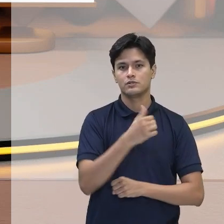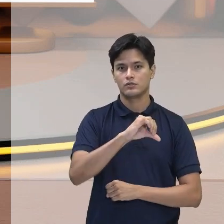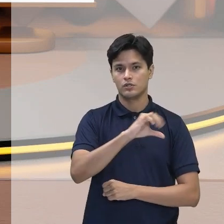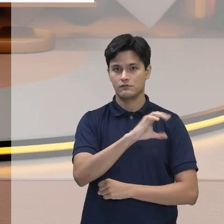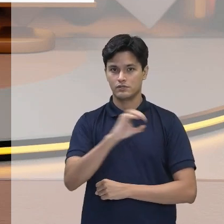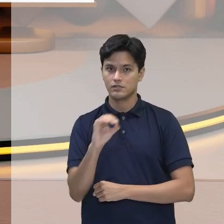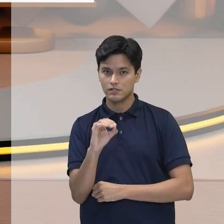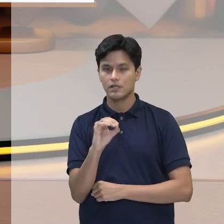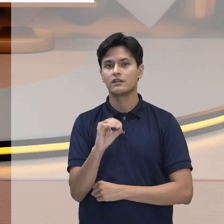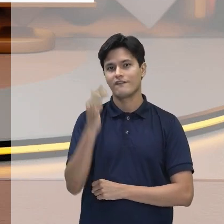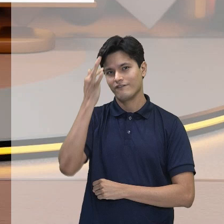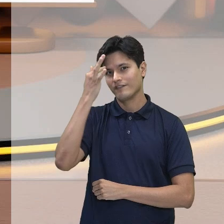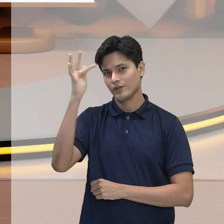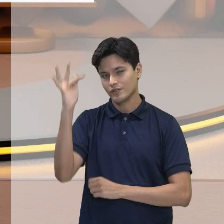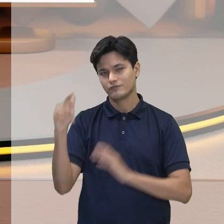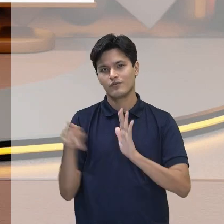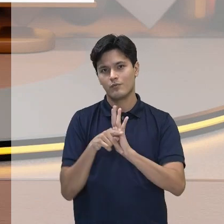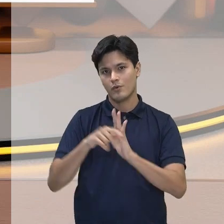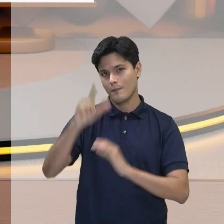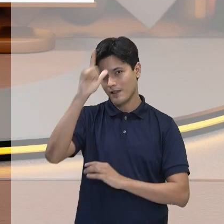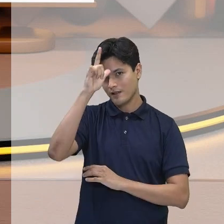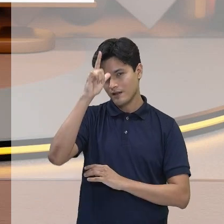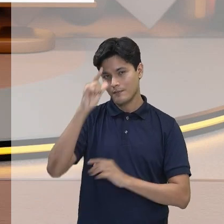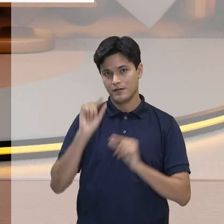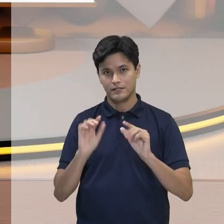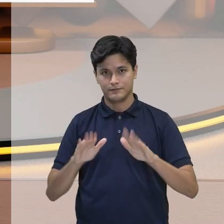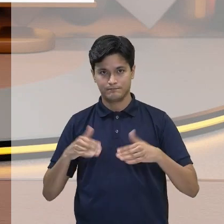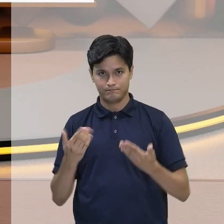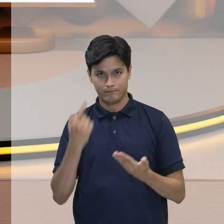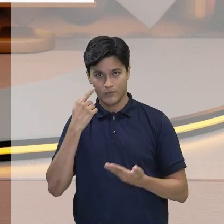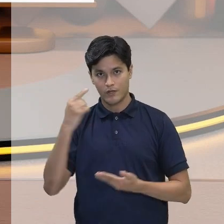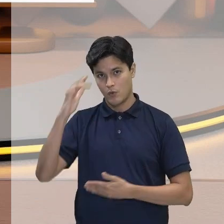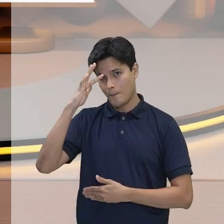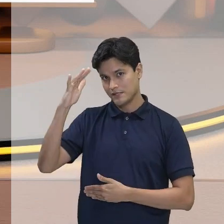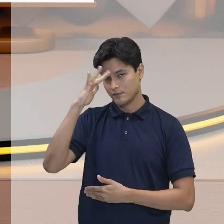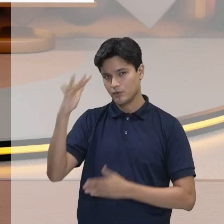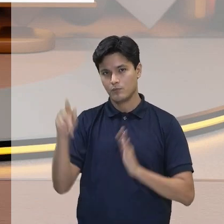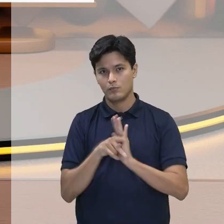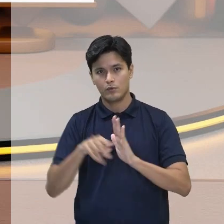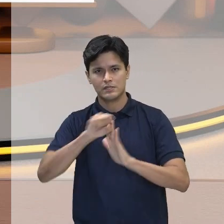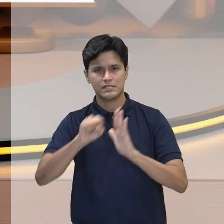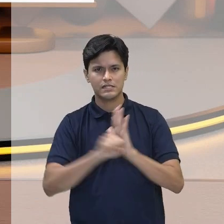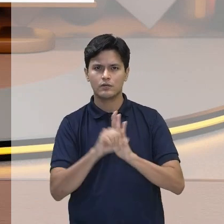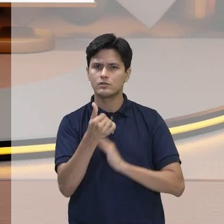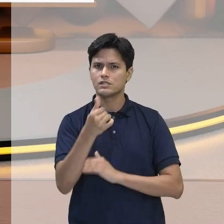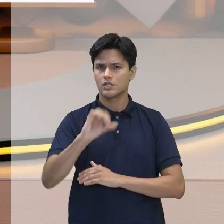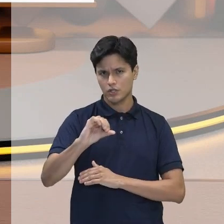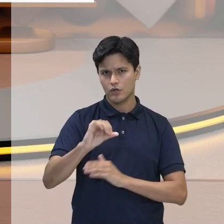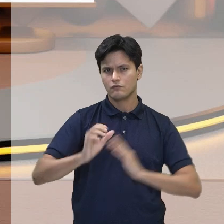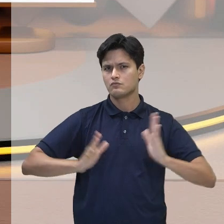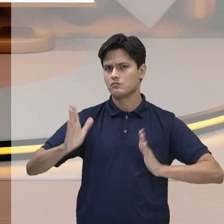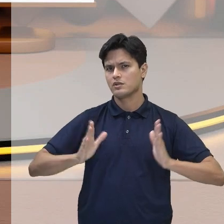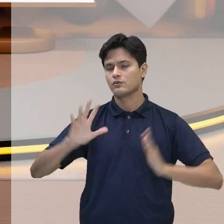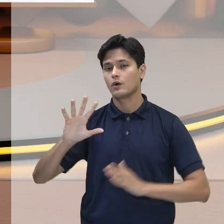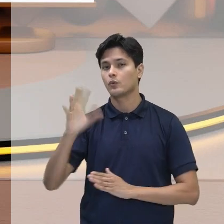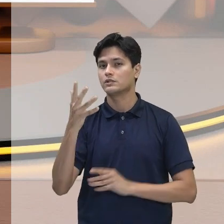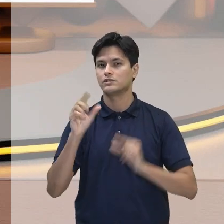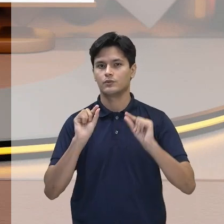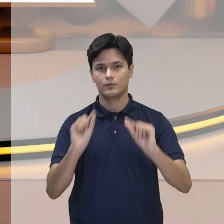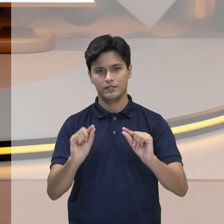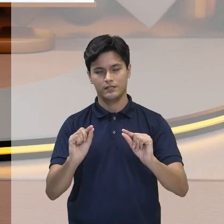filósofo alemão. Um pensador desse século XIX. O que acontecia no século XIX? O século XIX era